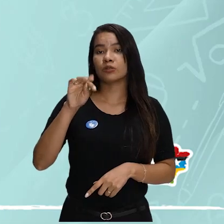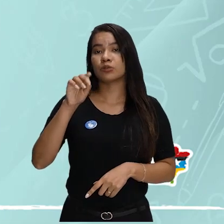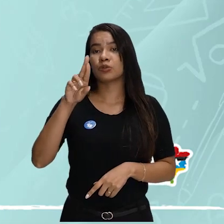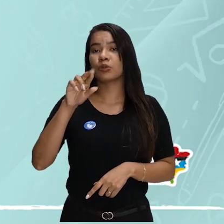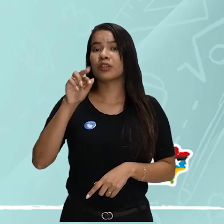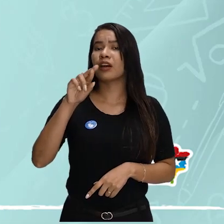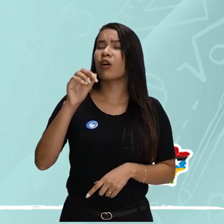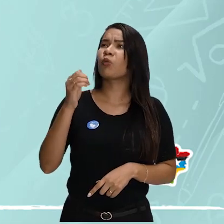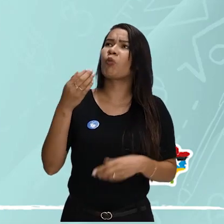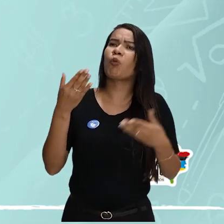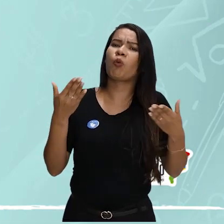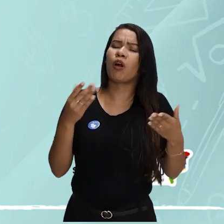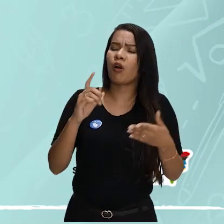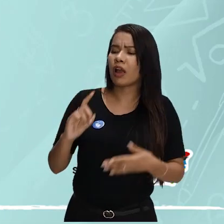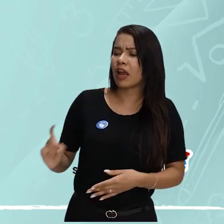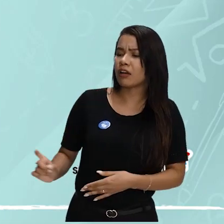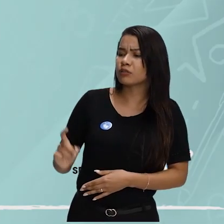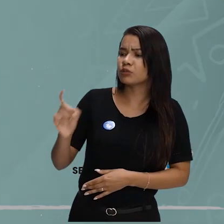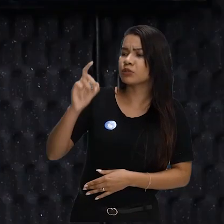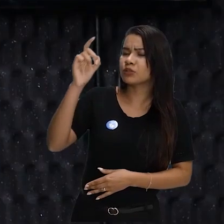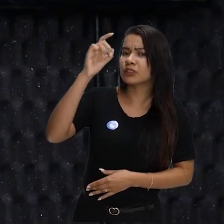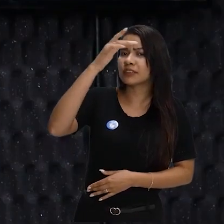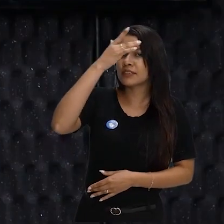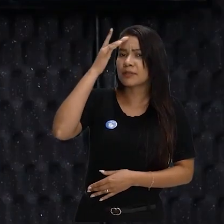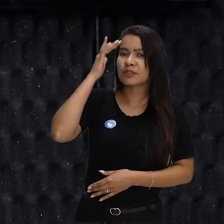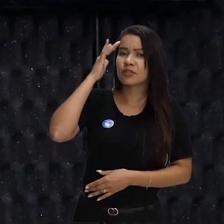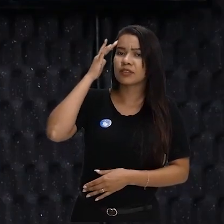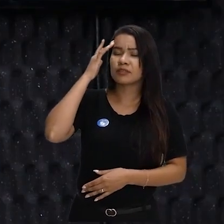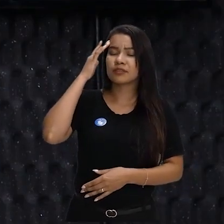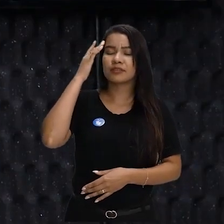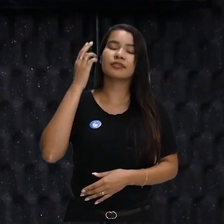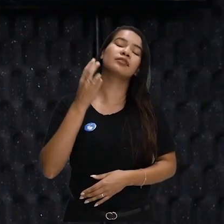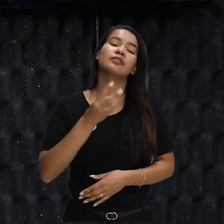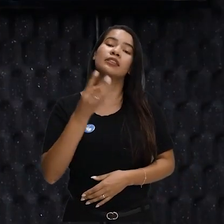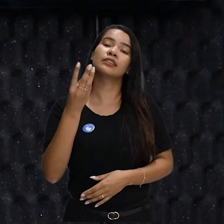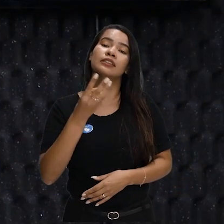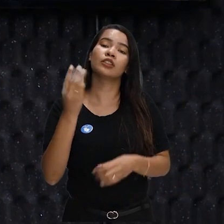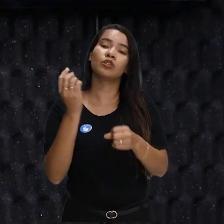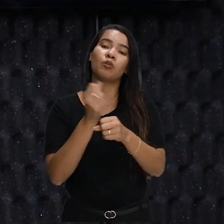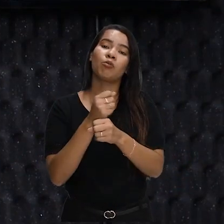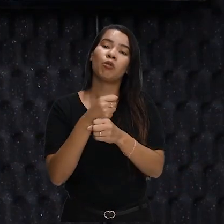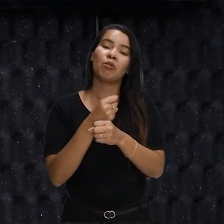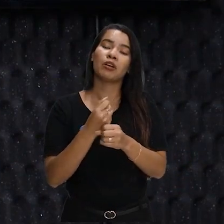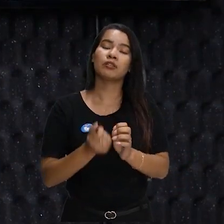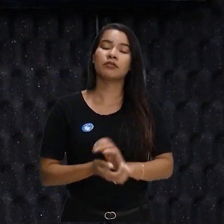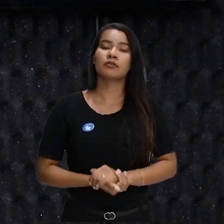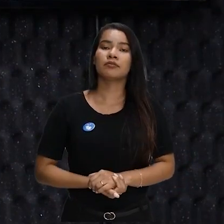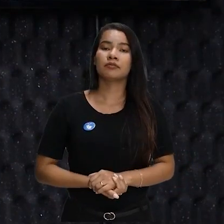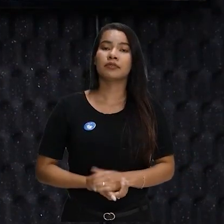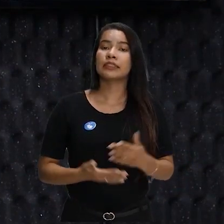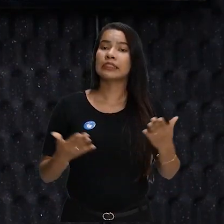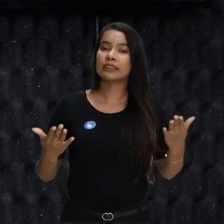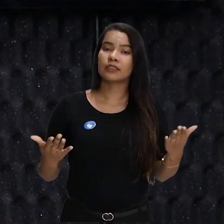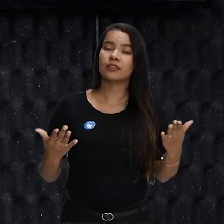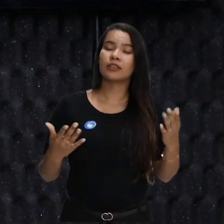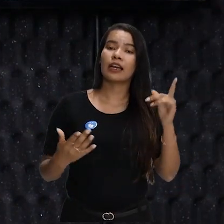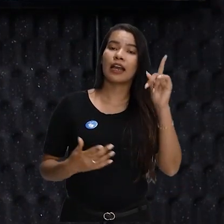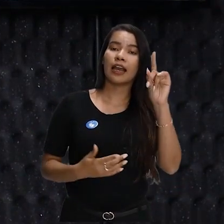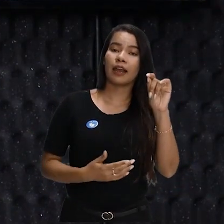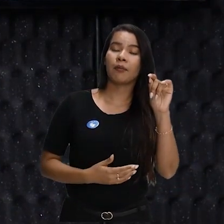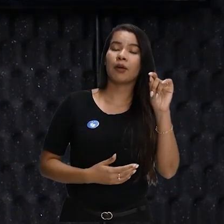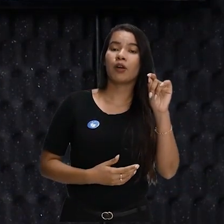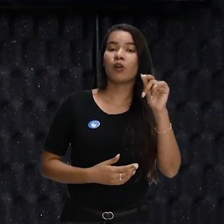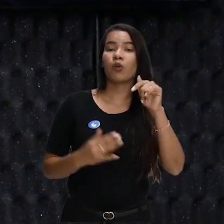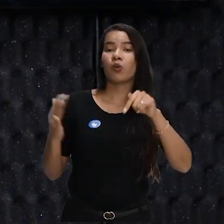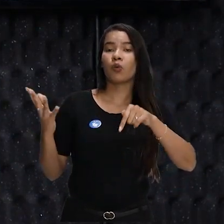saber qual é a estatura da galera lá do terceiro ano A de uma escola. Saber como é que está o crescimento da galera. Então, é uma